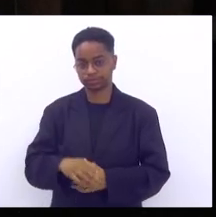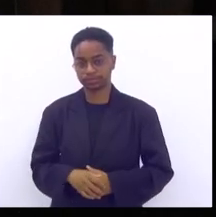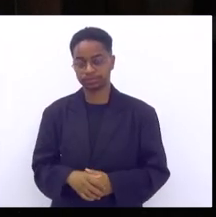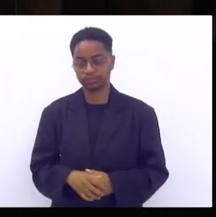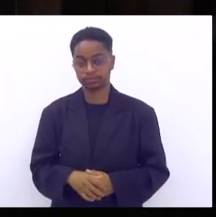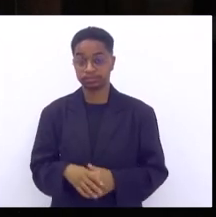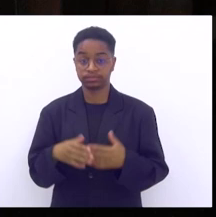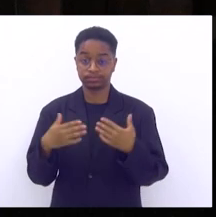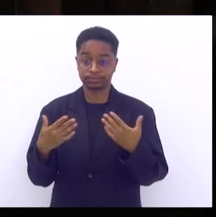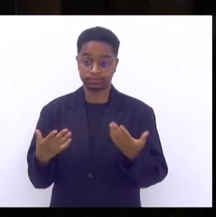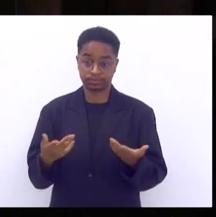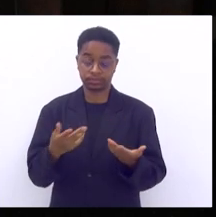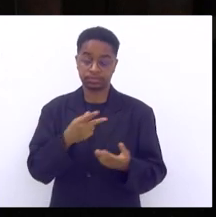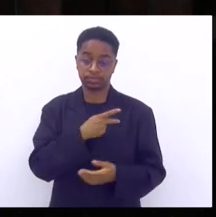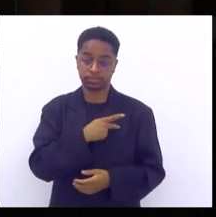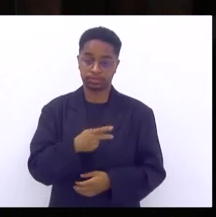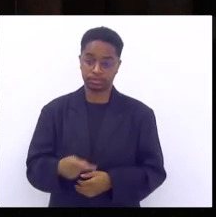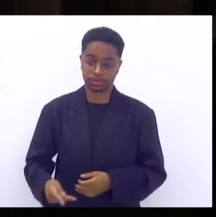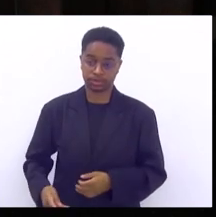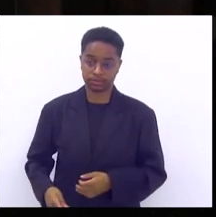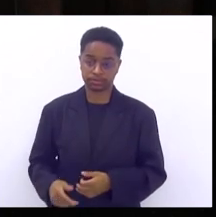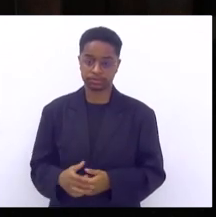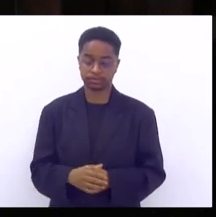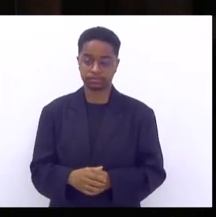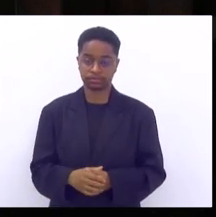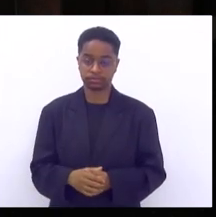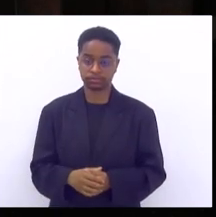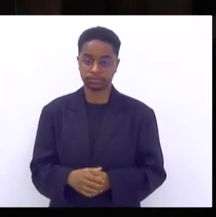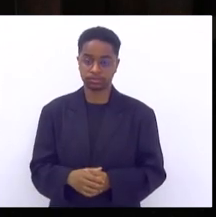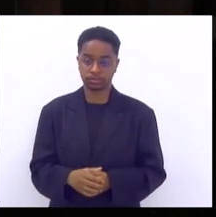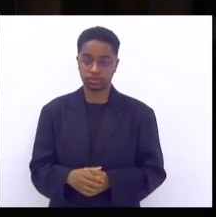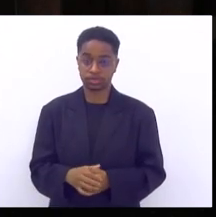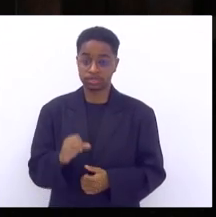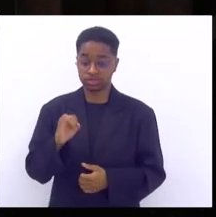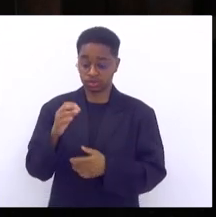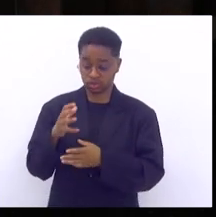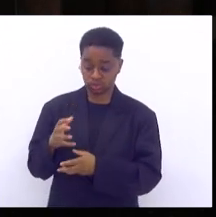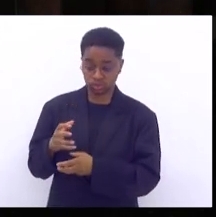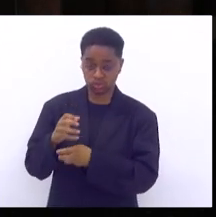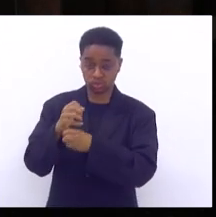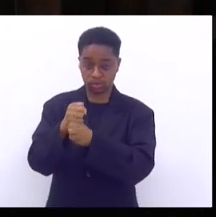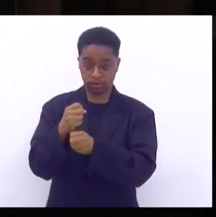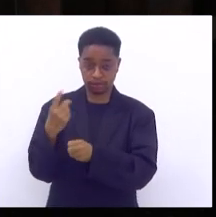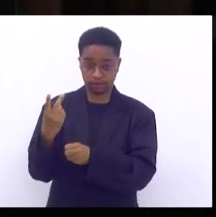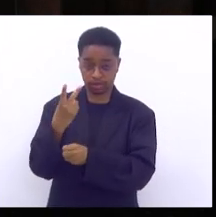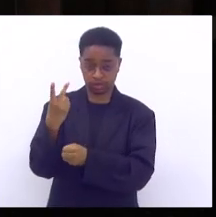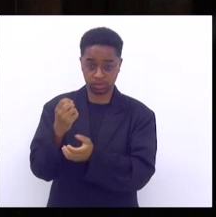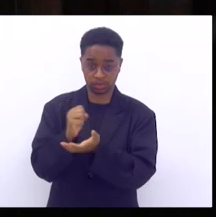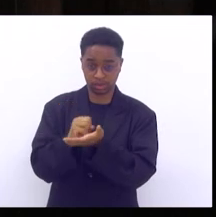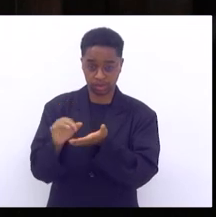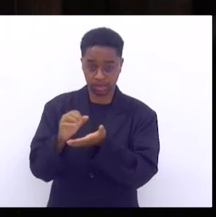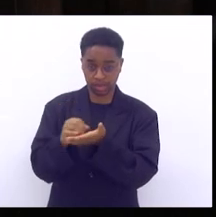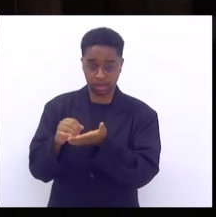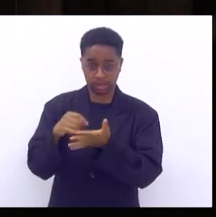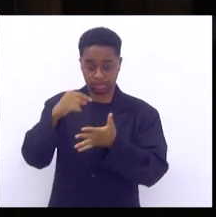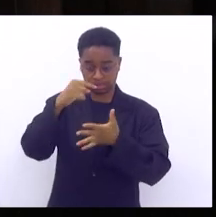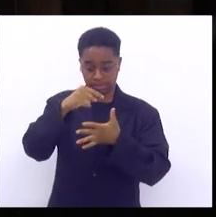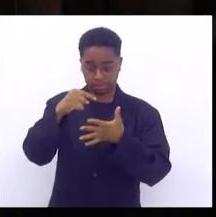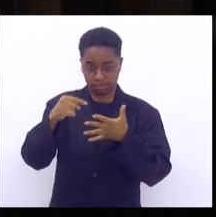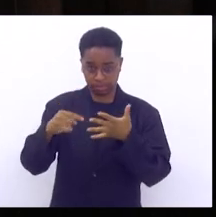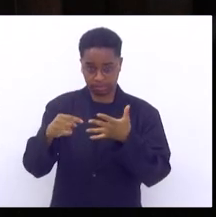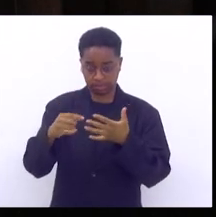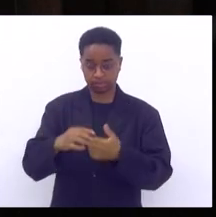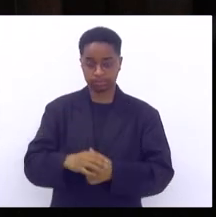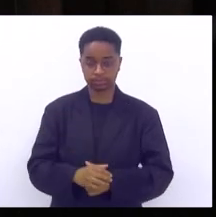Então, senhor presidente, no mínimo, se eu somar as ações de fiscalização da Lei Seca, do DETRAN e do